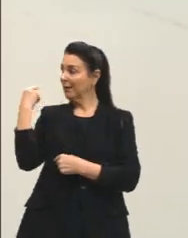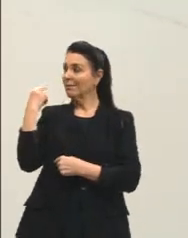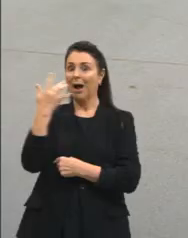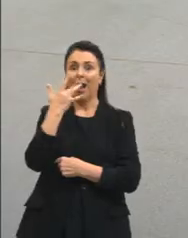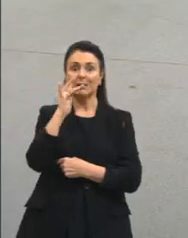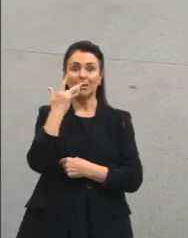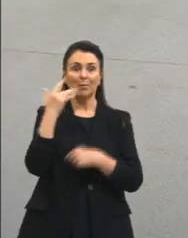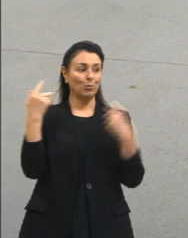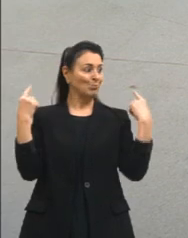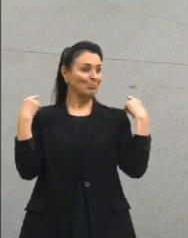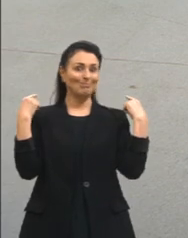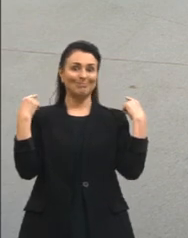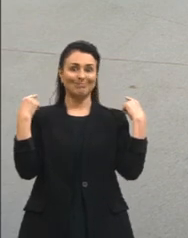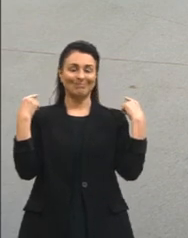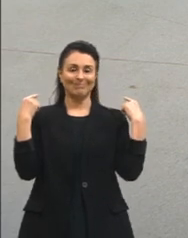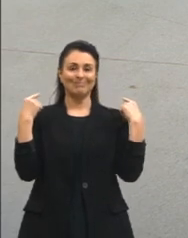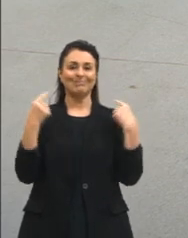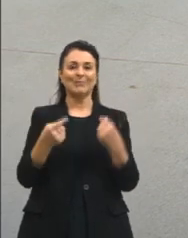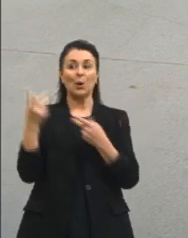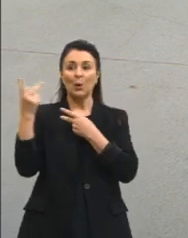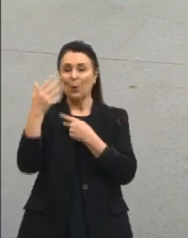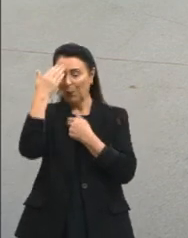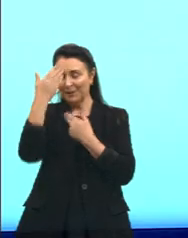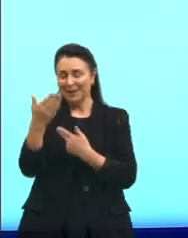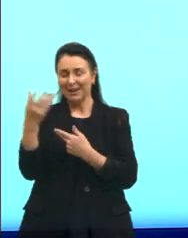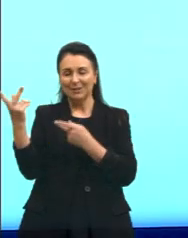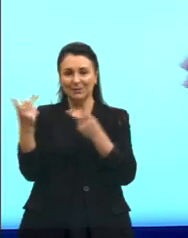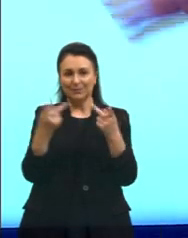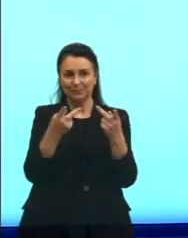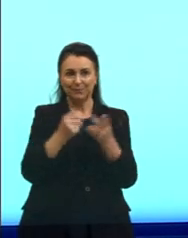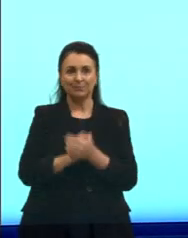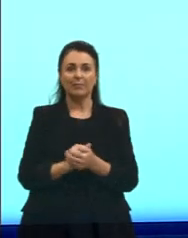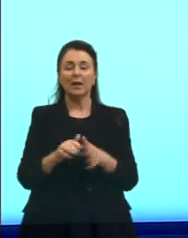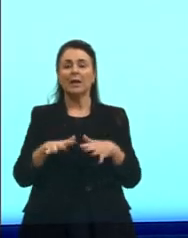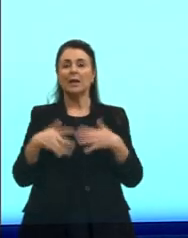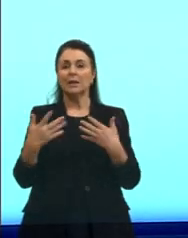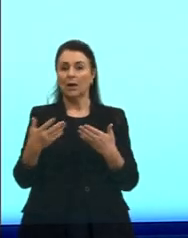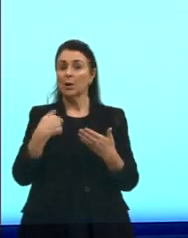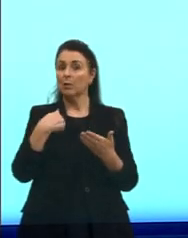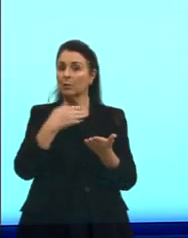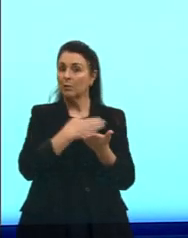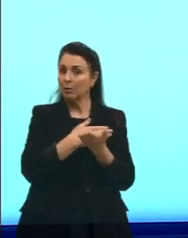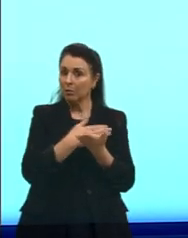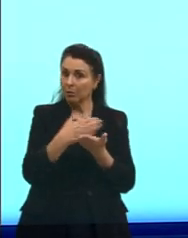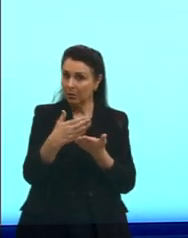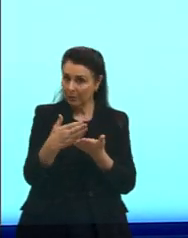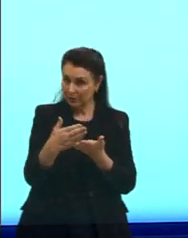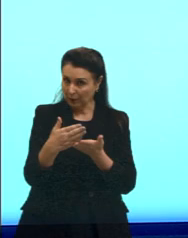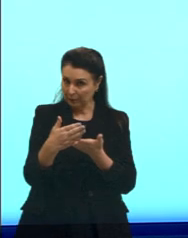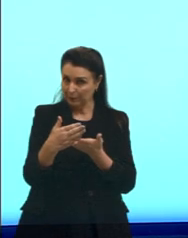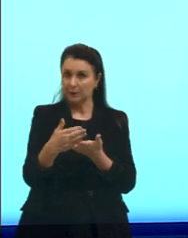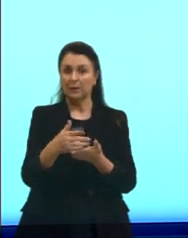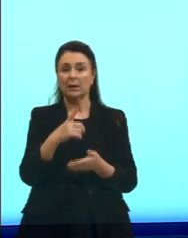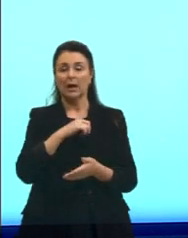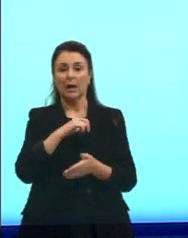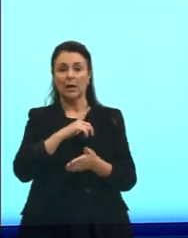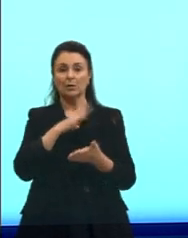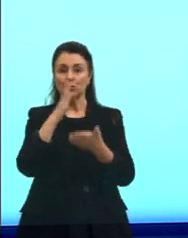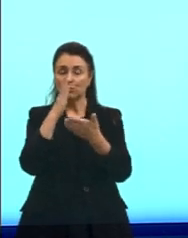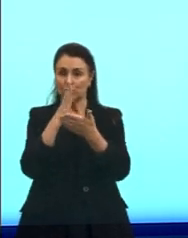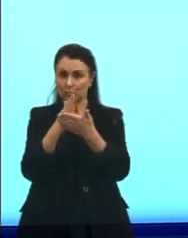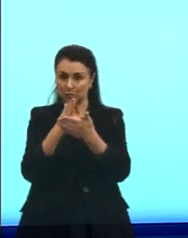Obrigado pelo convite agradeço a gente organizá-la entre funcionário começo lá ainda tu vai lendo Os Vermelhos eu sou